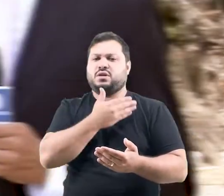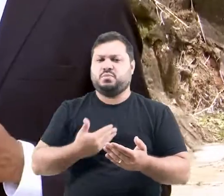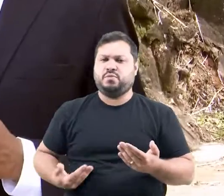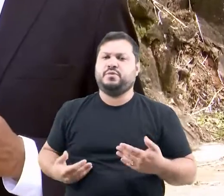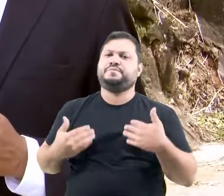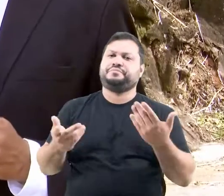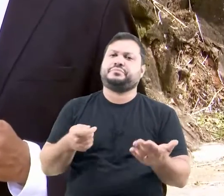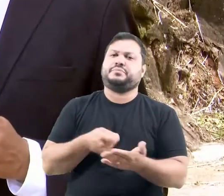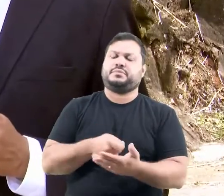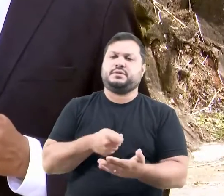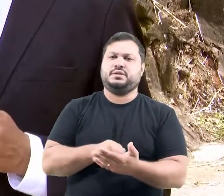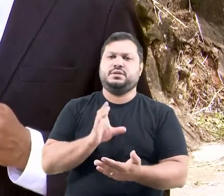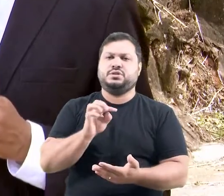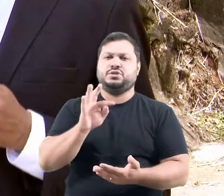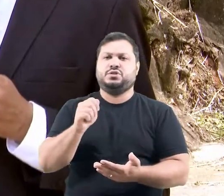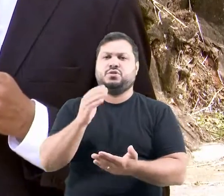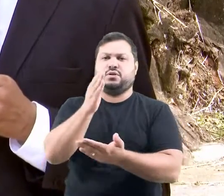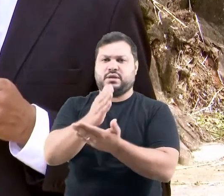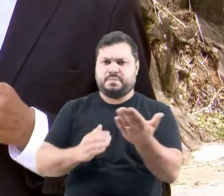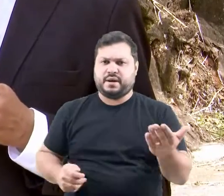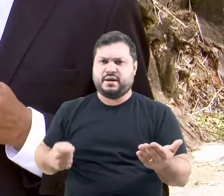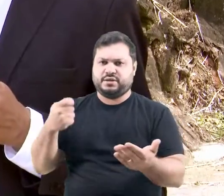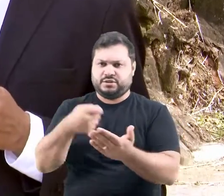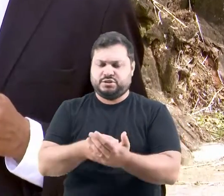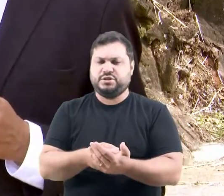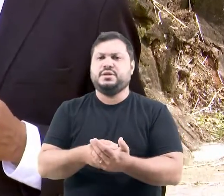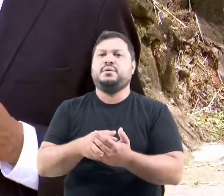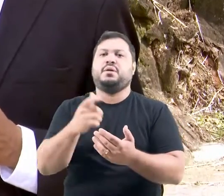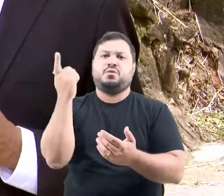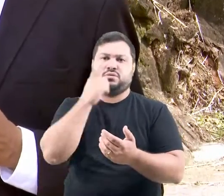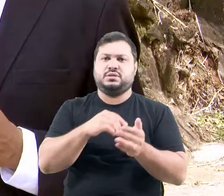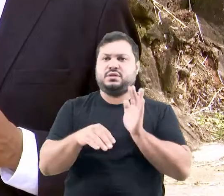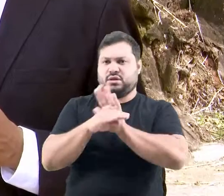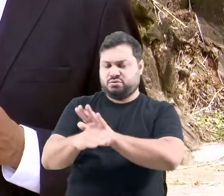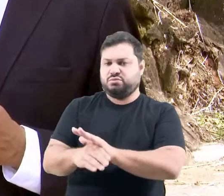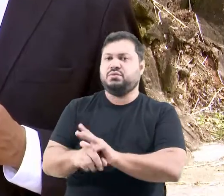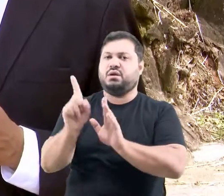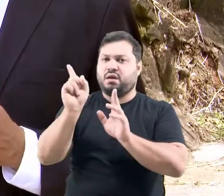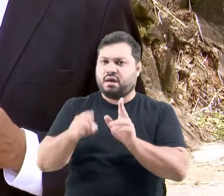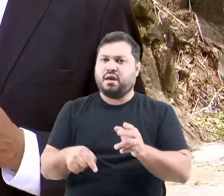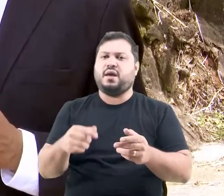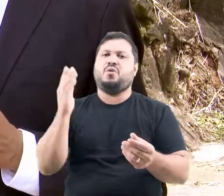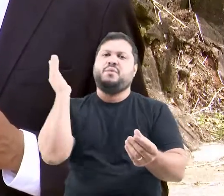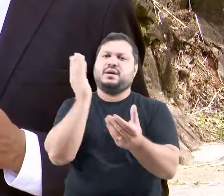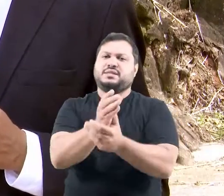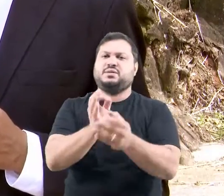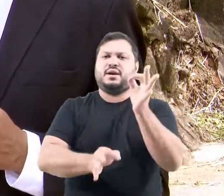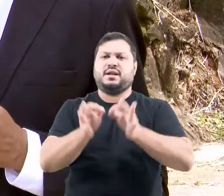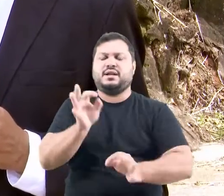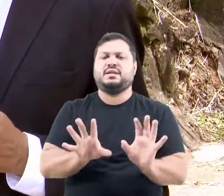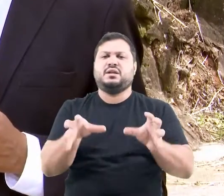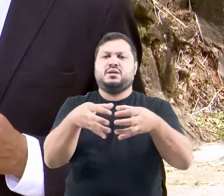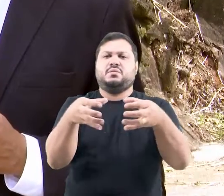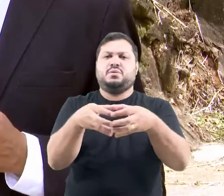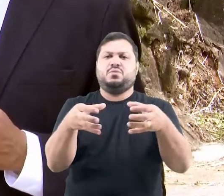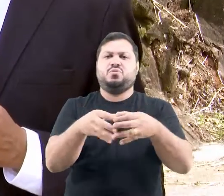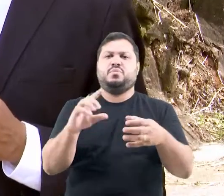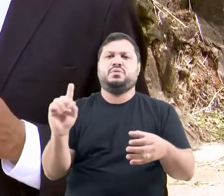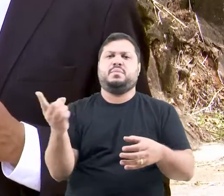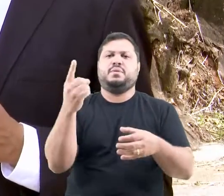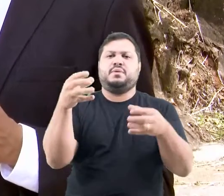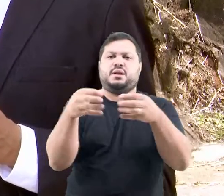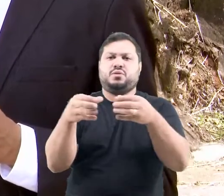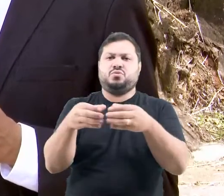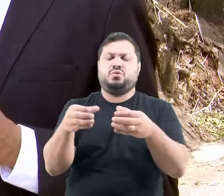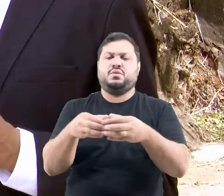público. A exigência de cota-parte para obtenção da assistência pré-escolar foi objeto de uma ação analisada pelo colegiado da